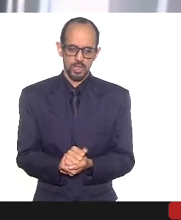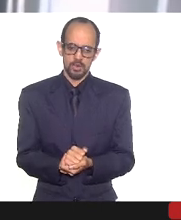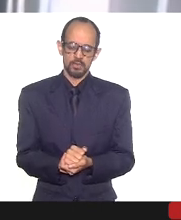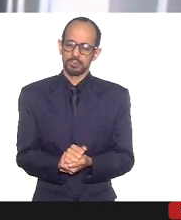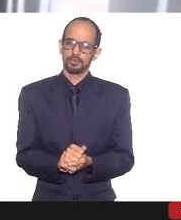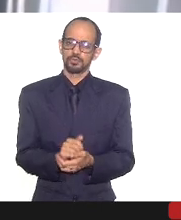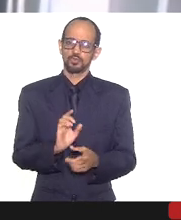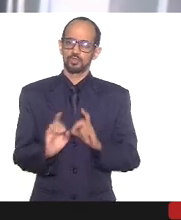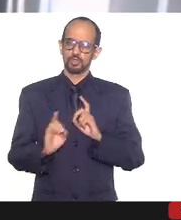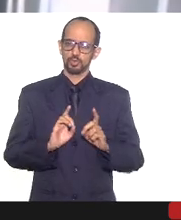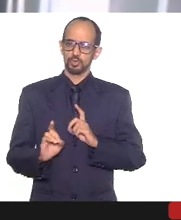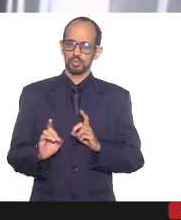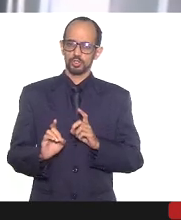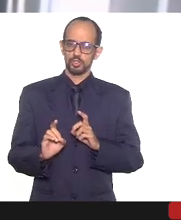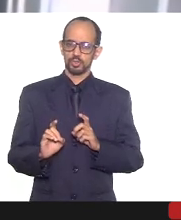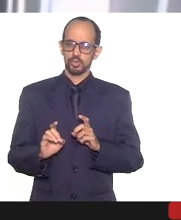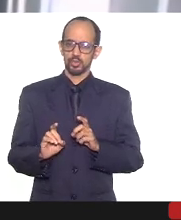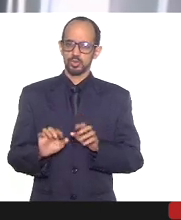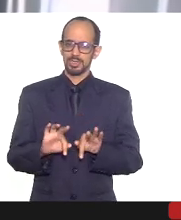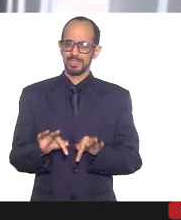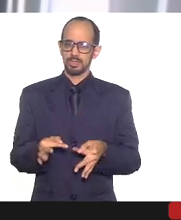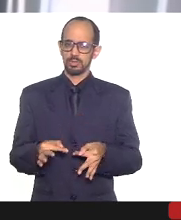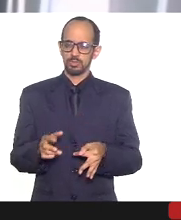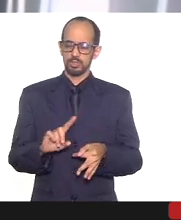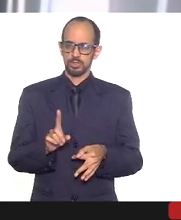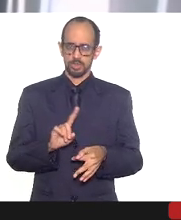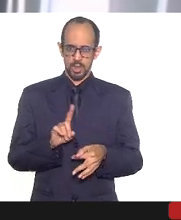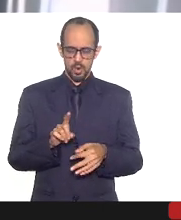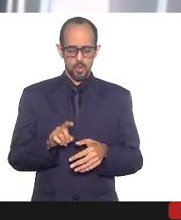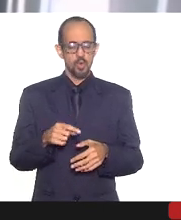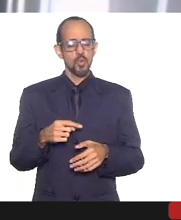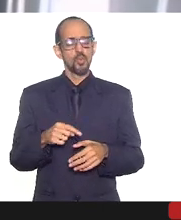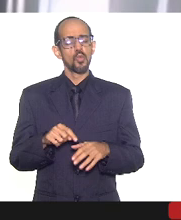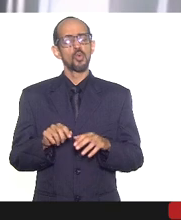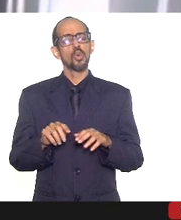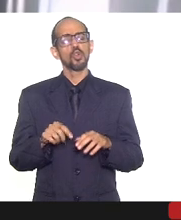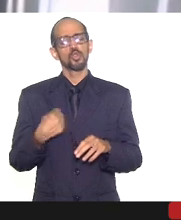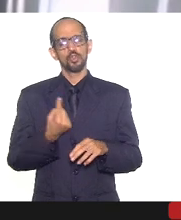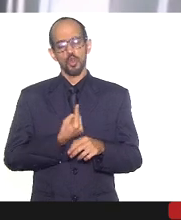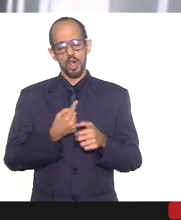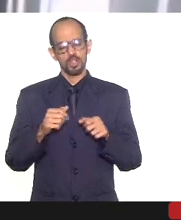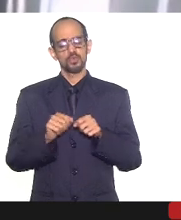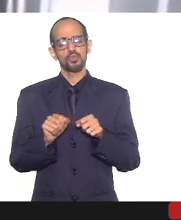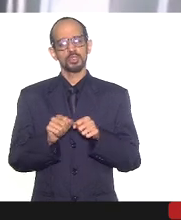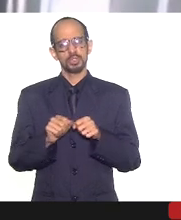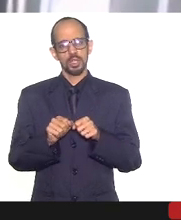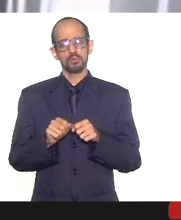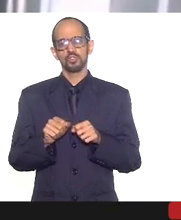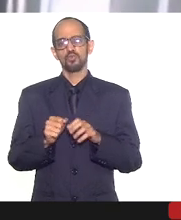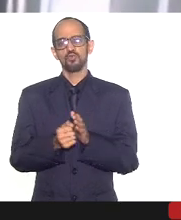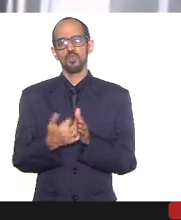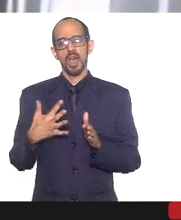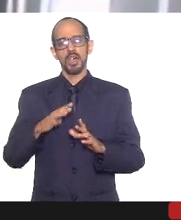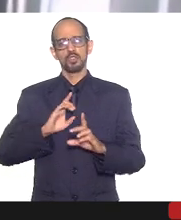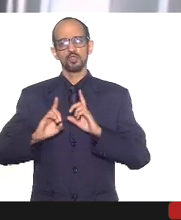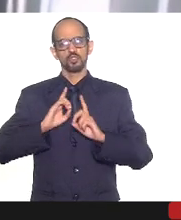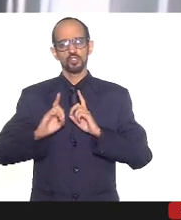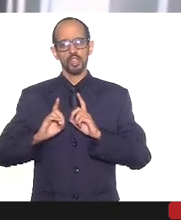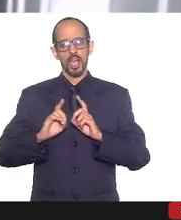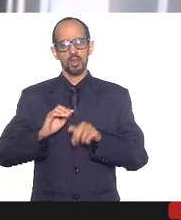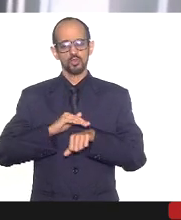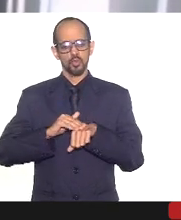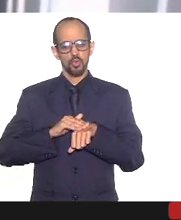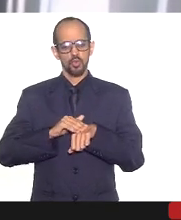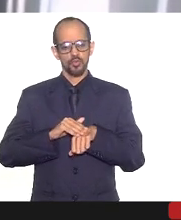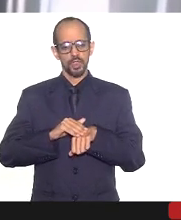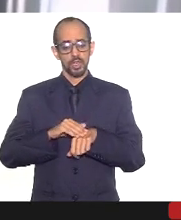discutido com brevidade. Ao contrário, nós fizemos muitas interlocuções com o governo, né, na gestão anterior da